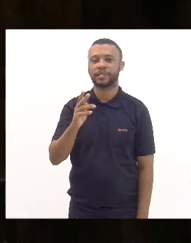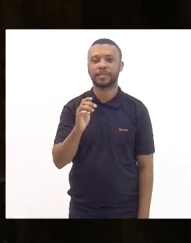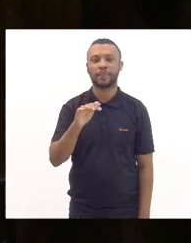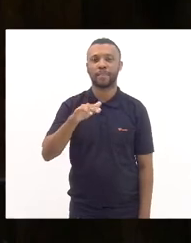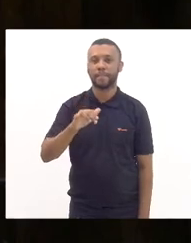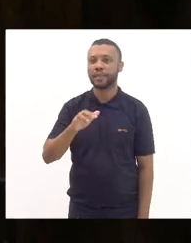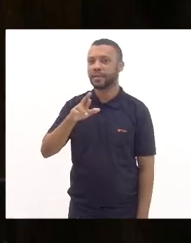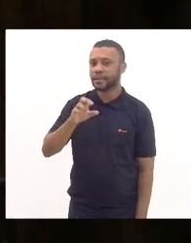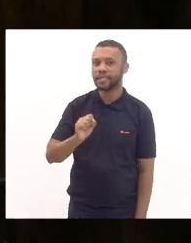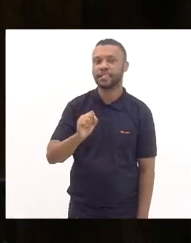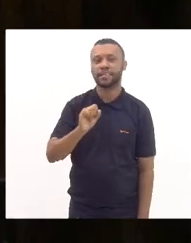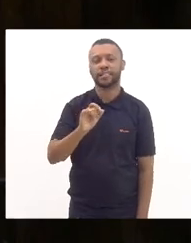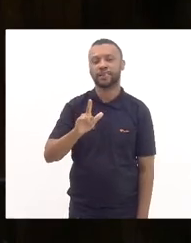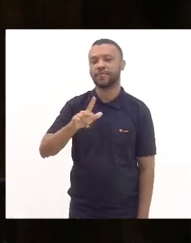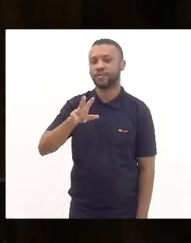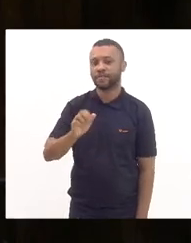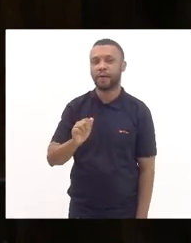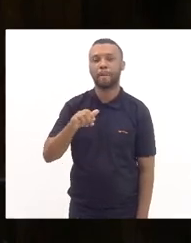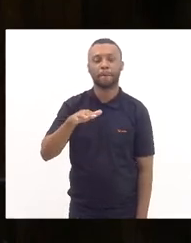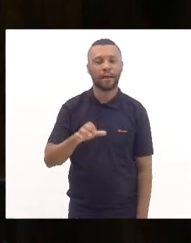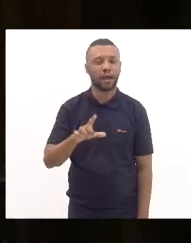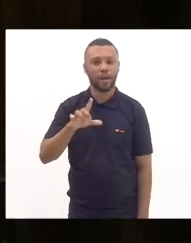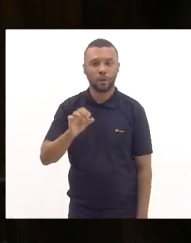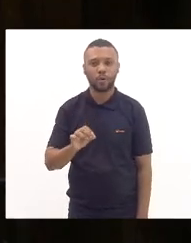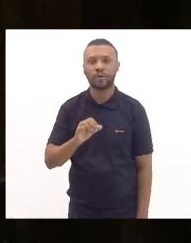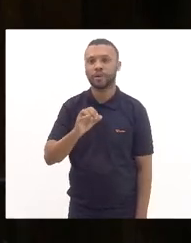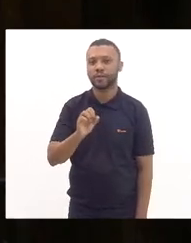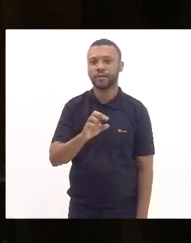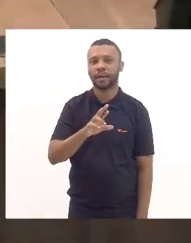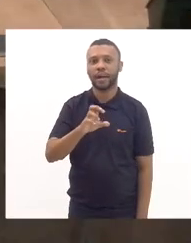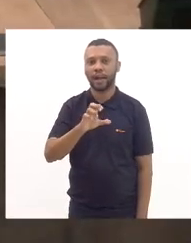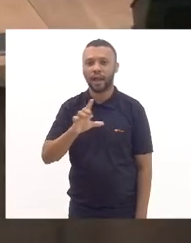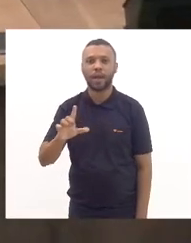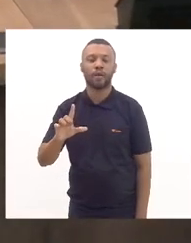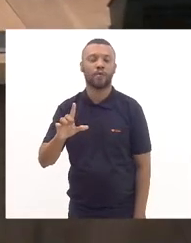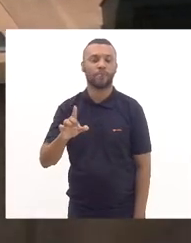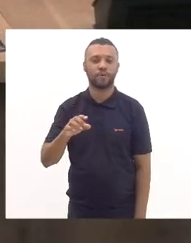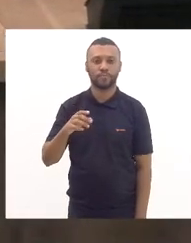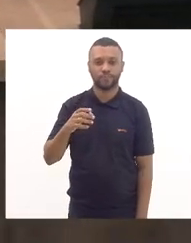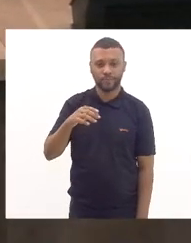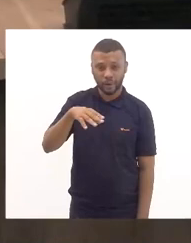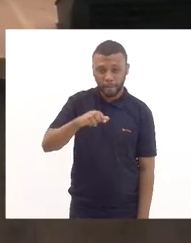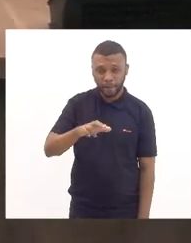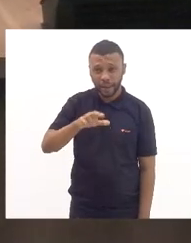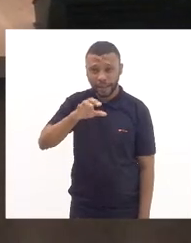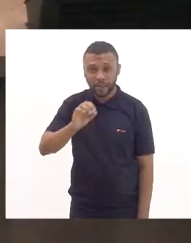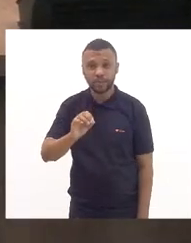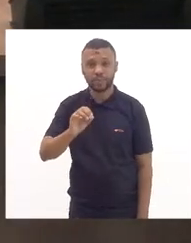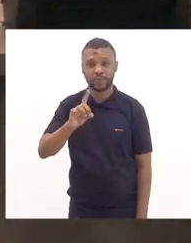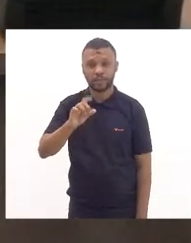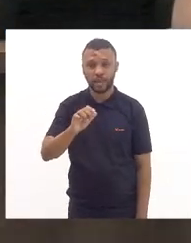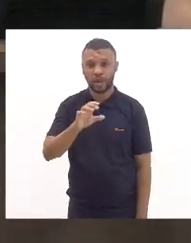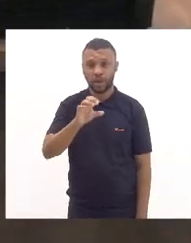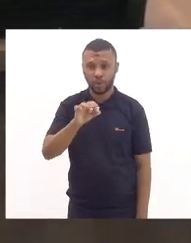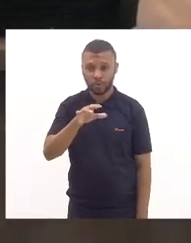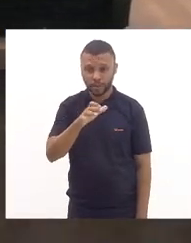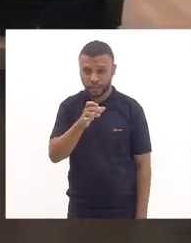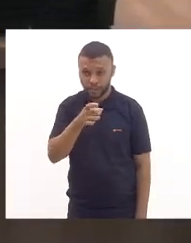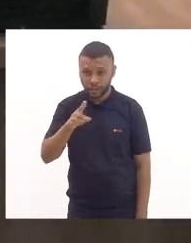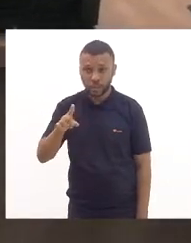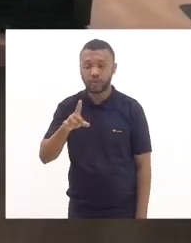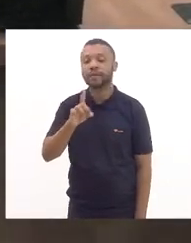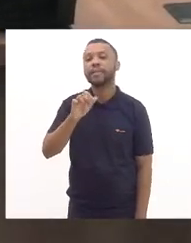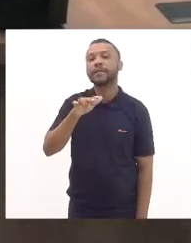Melo, Israel José de Lima, Marta da Conceição Silva Lima, Danilo Lopes